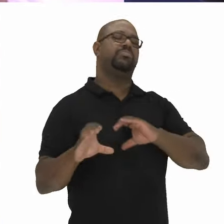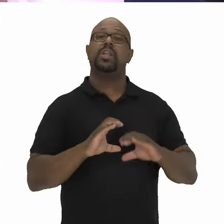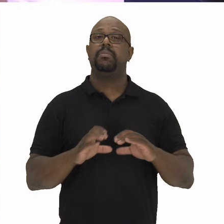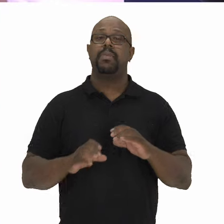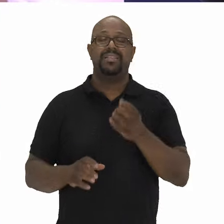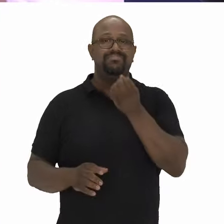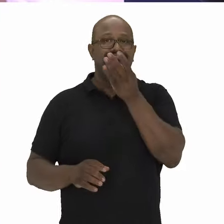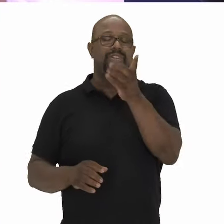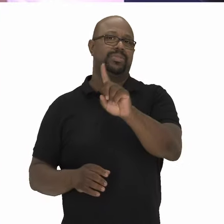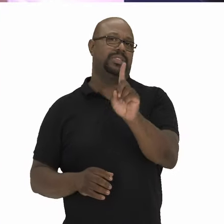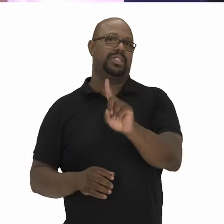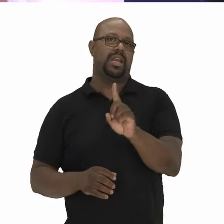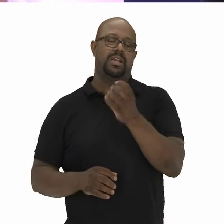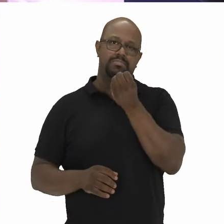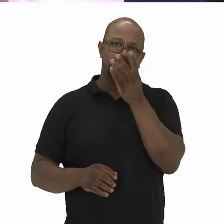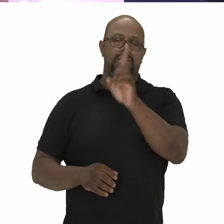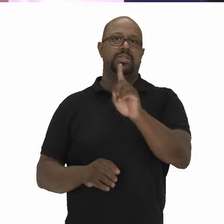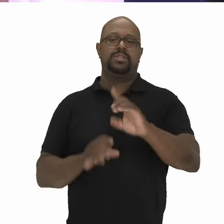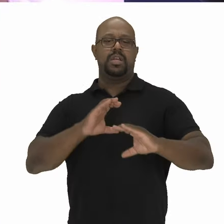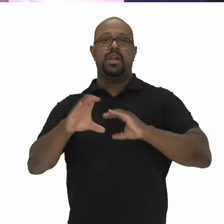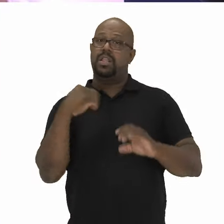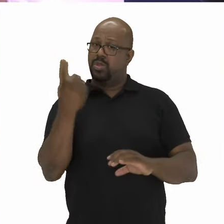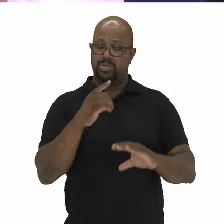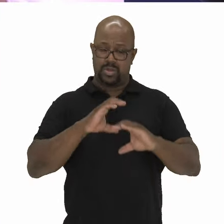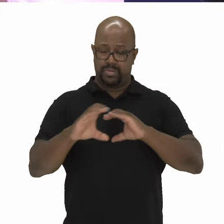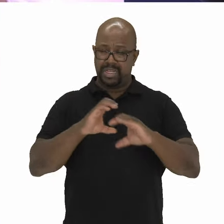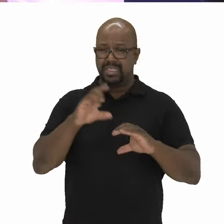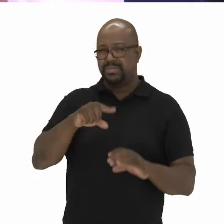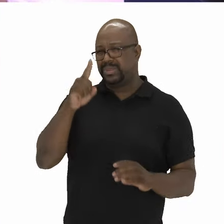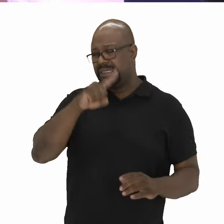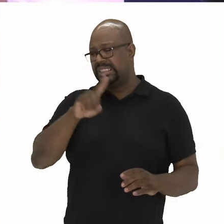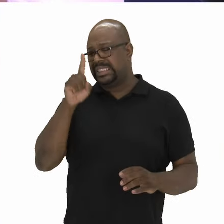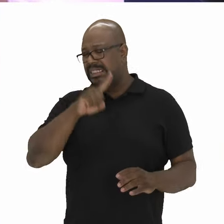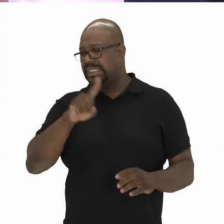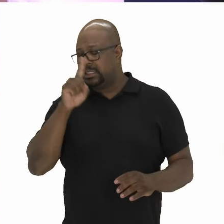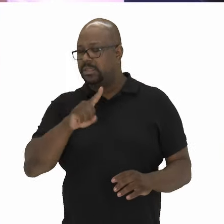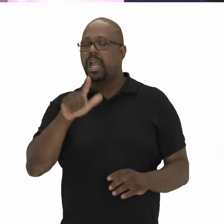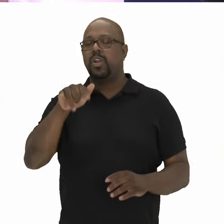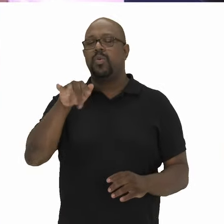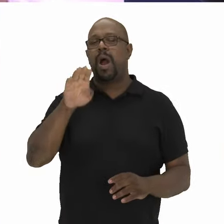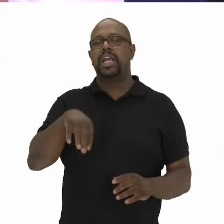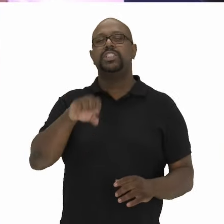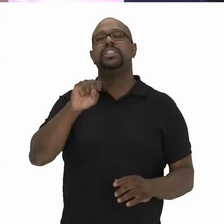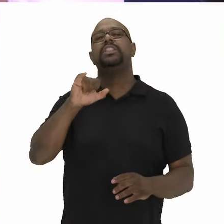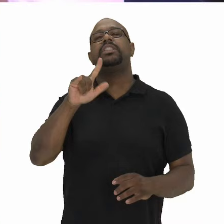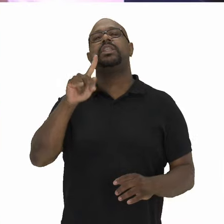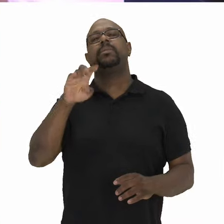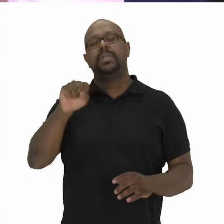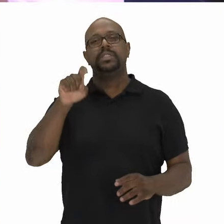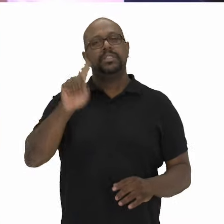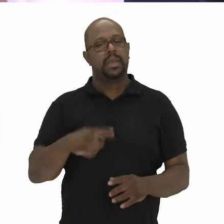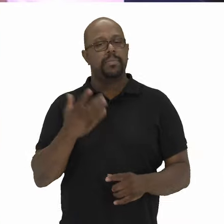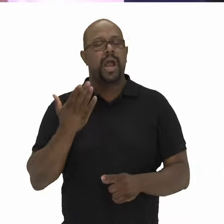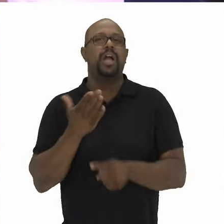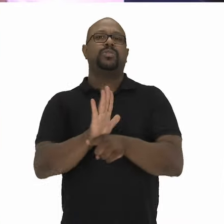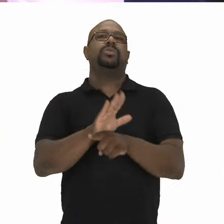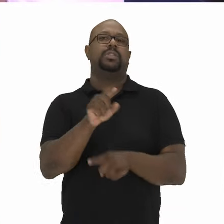comunicando mas não está não está nós a nossa comunicação é muito precária e a linguagem simples vem para